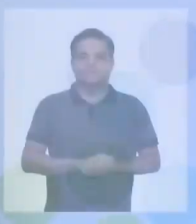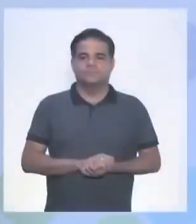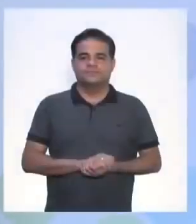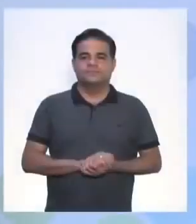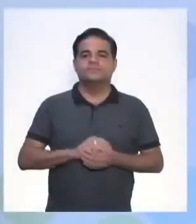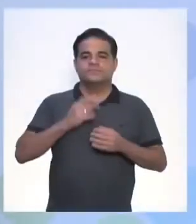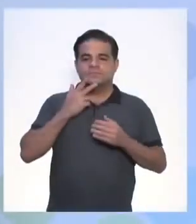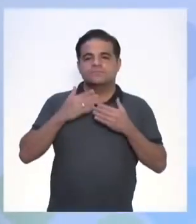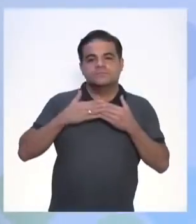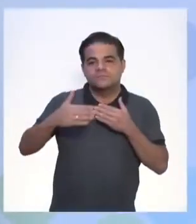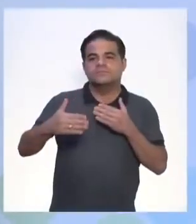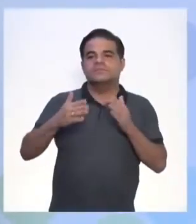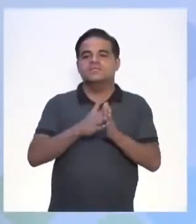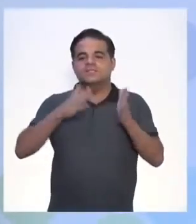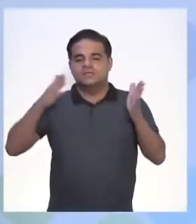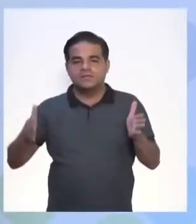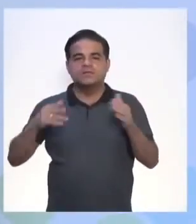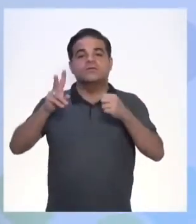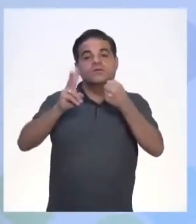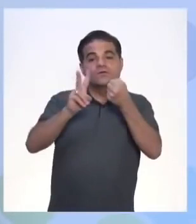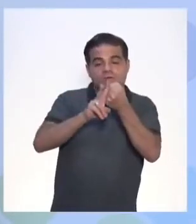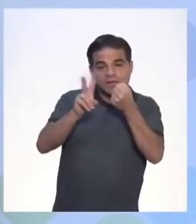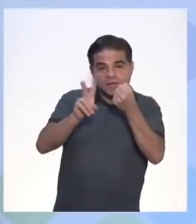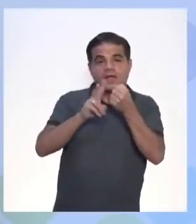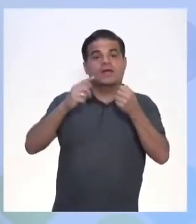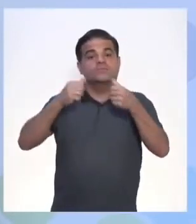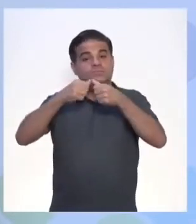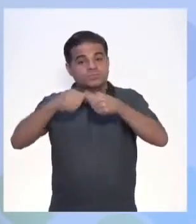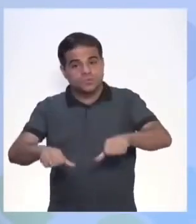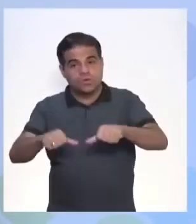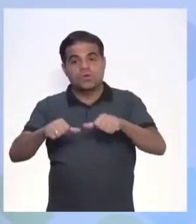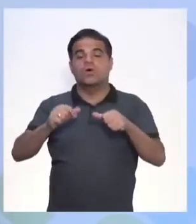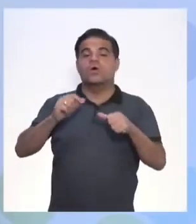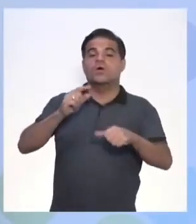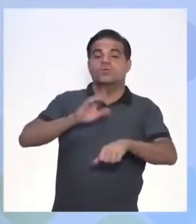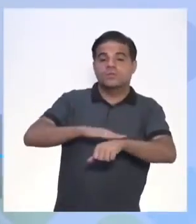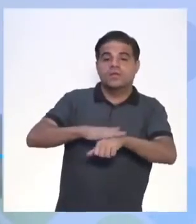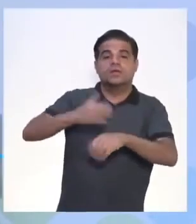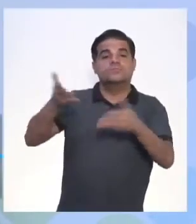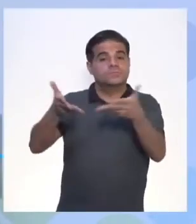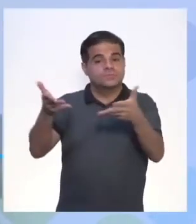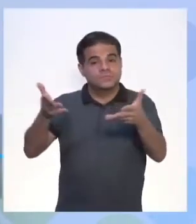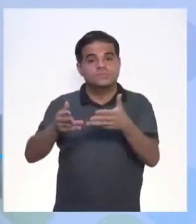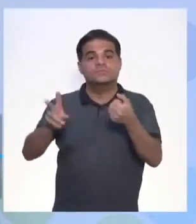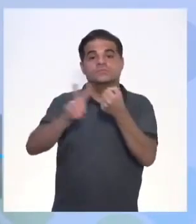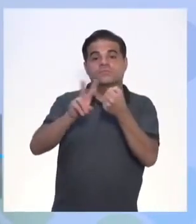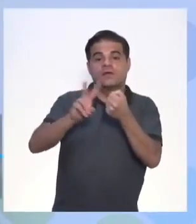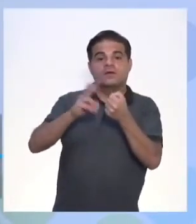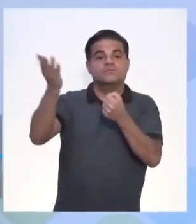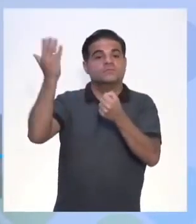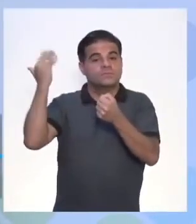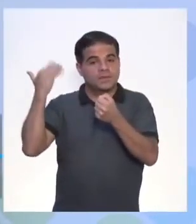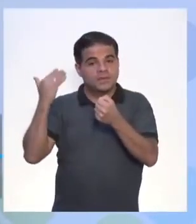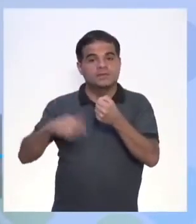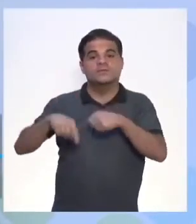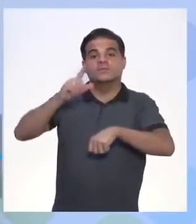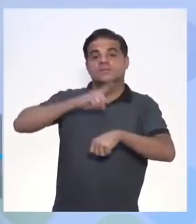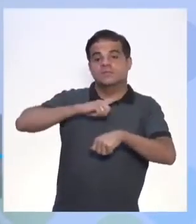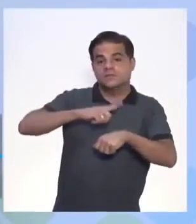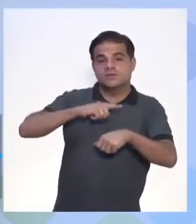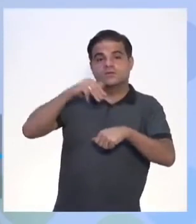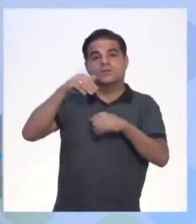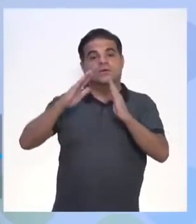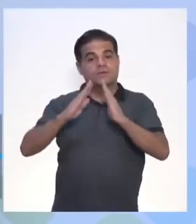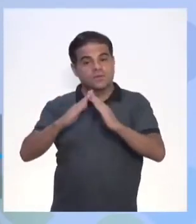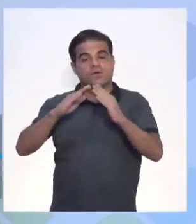Vamos lá, então. Verbos como sou, estou, tempos no presente, verbos no passado, tenho,